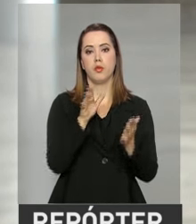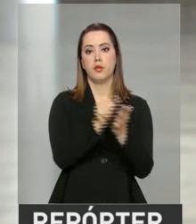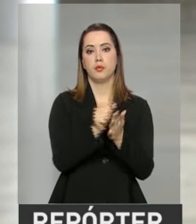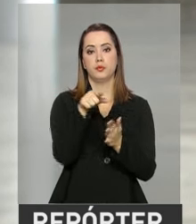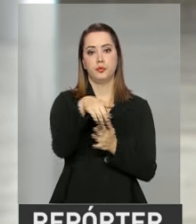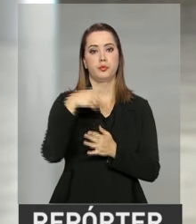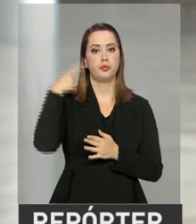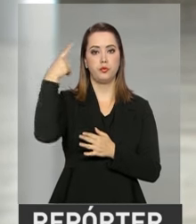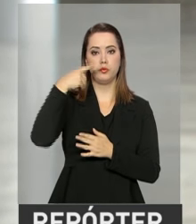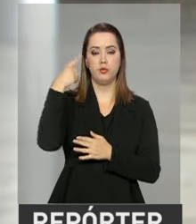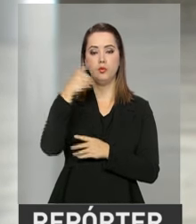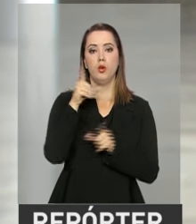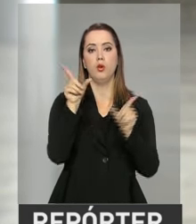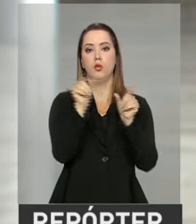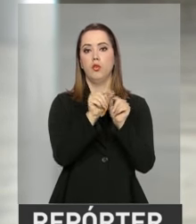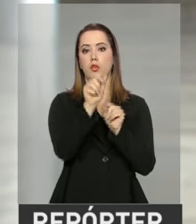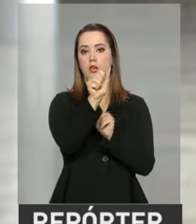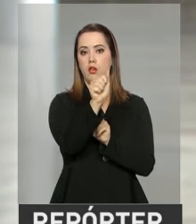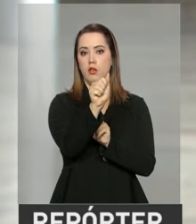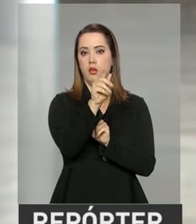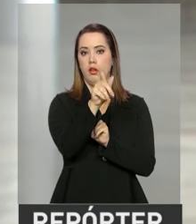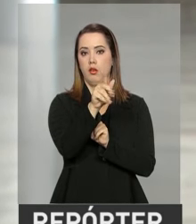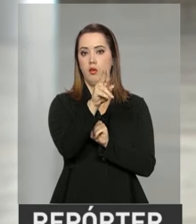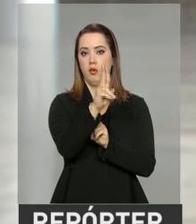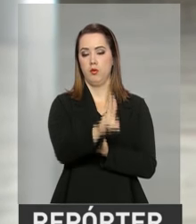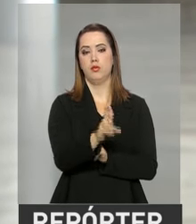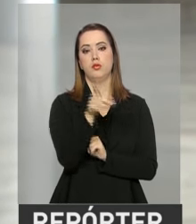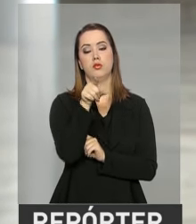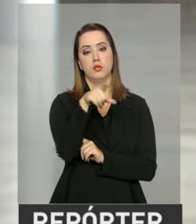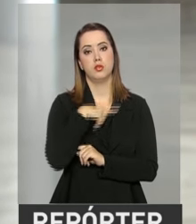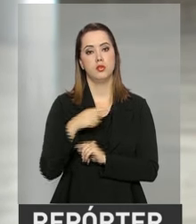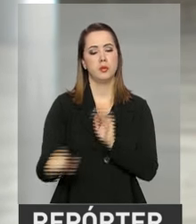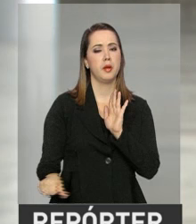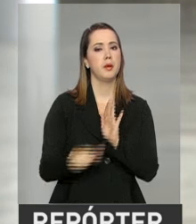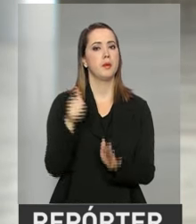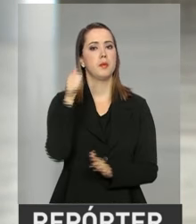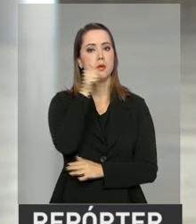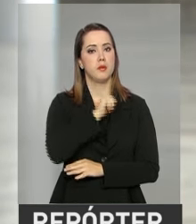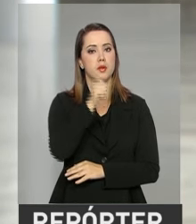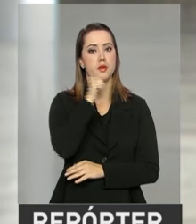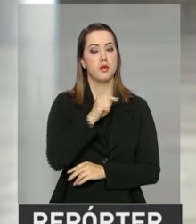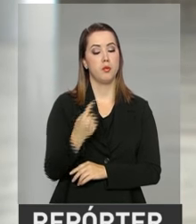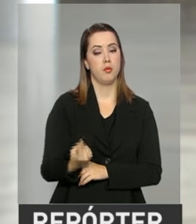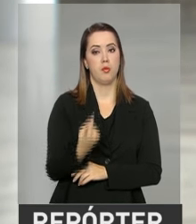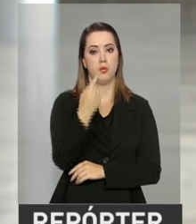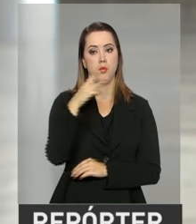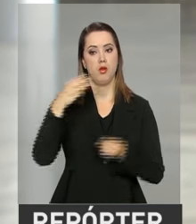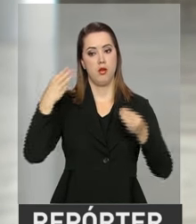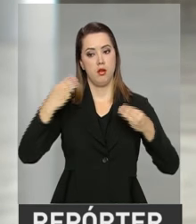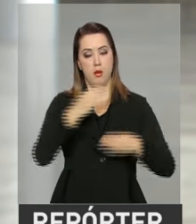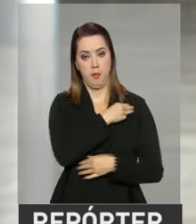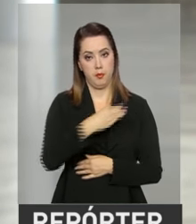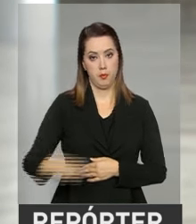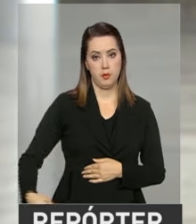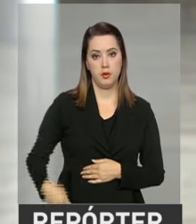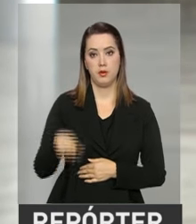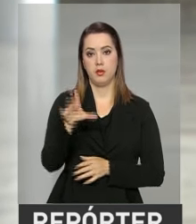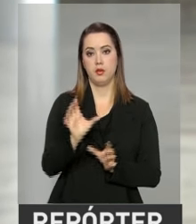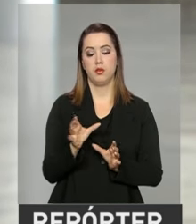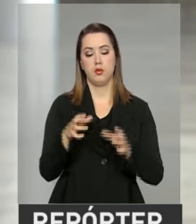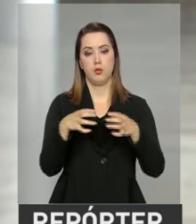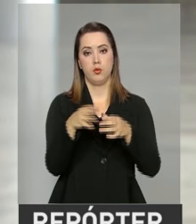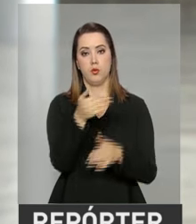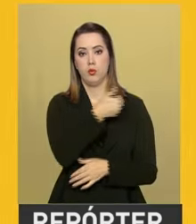de advogada-geral da União e também a primeira mulher a ocupar um ministério no governo Temer. Vamos ver o perfil